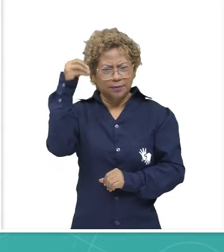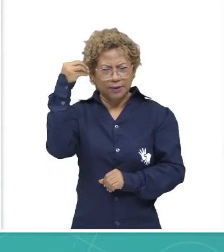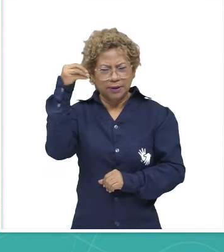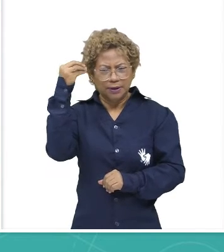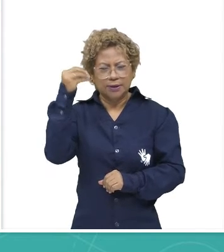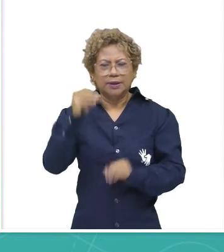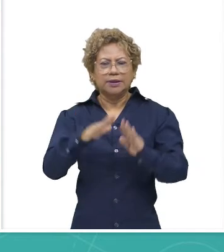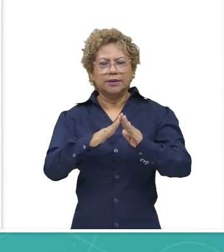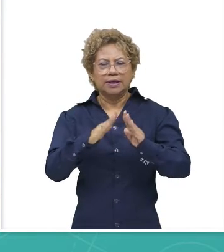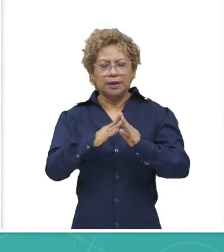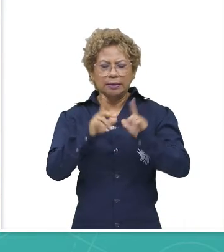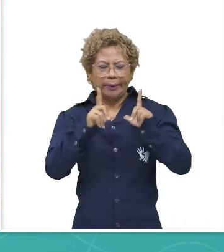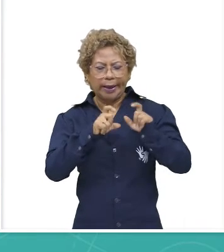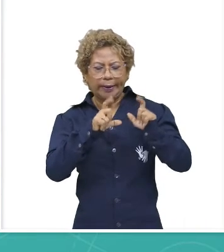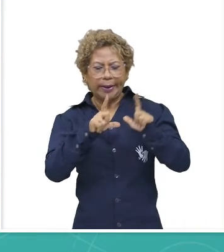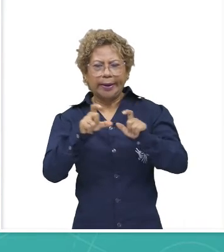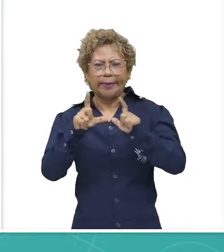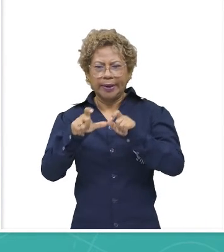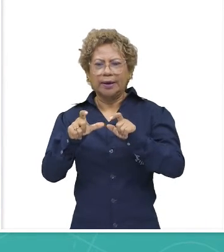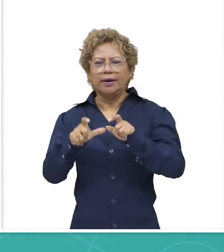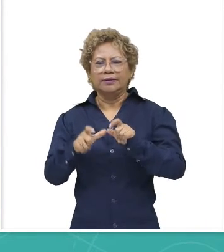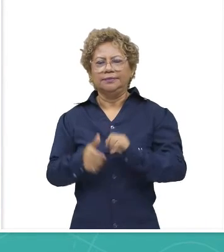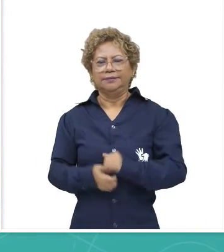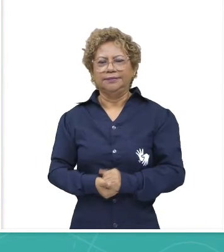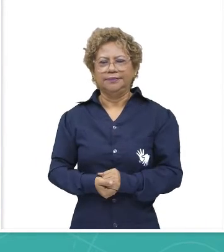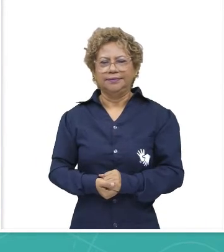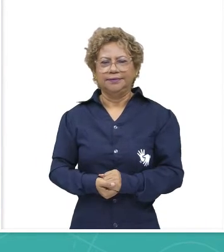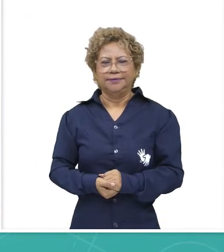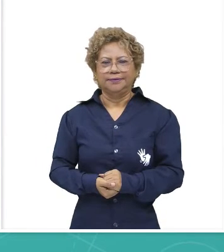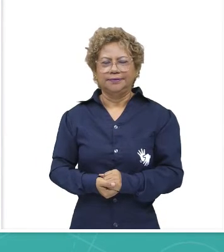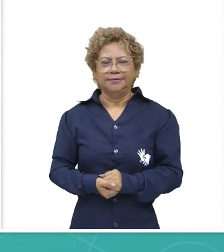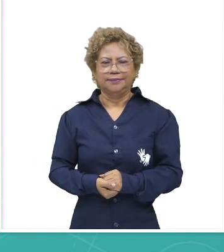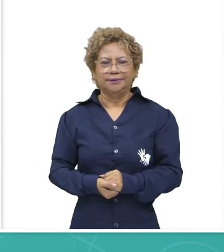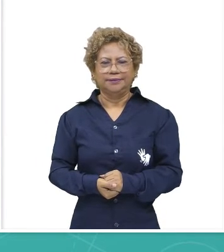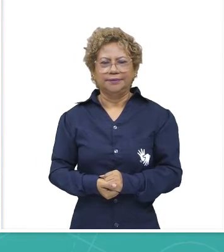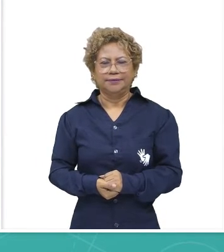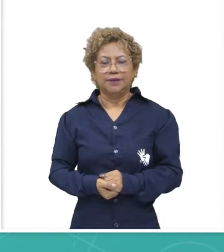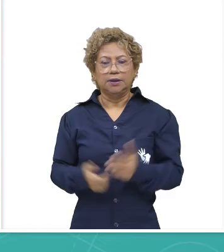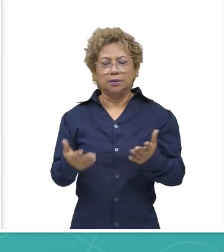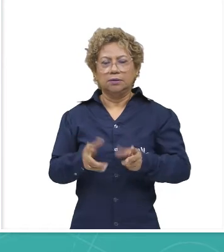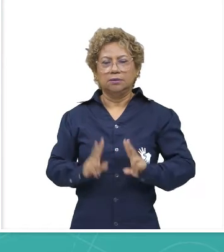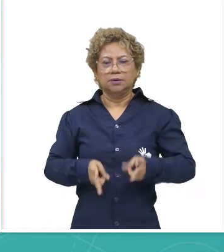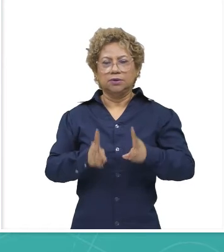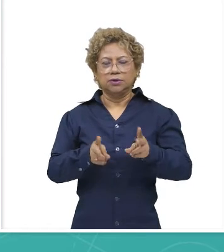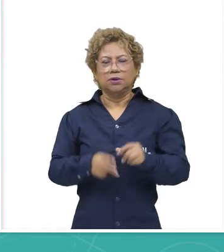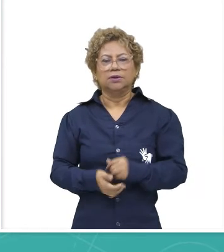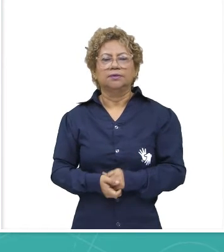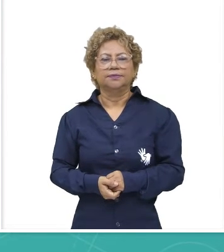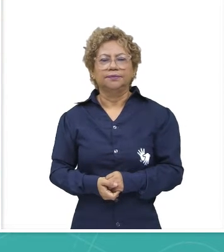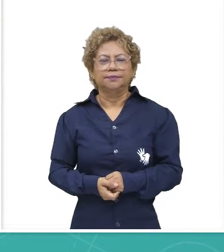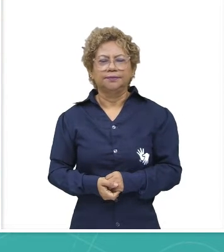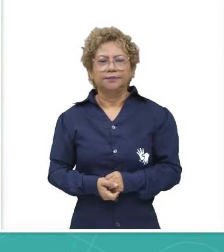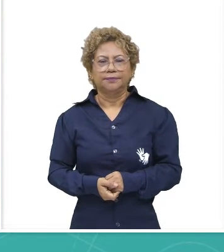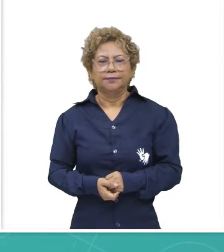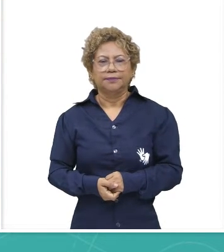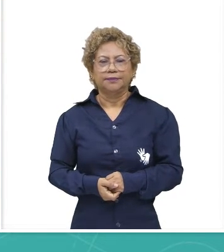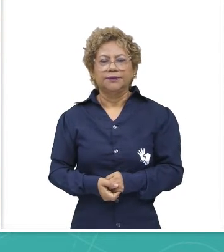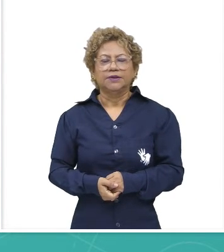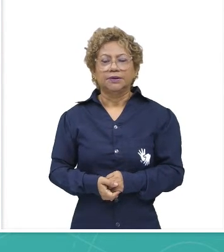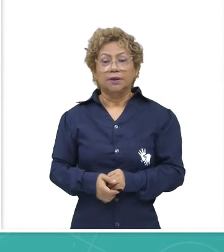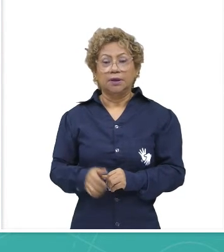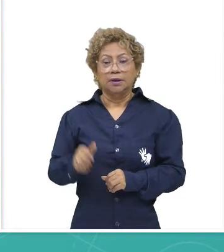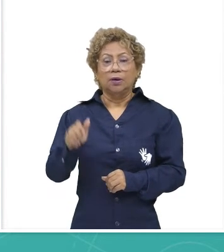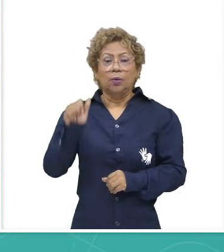tirem a foto, filmem, para a gente acompanhar vocês, tá bom? Continuando aí com outra propriedade do ar, é a